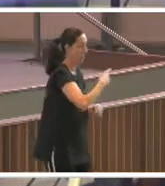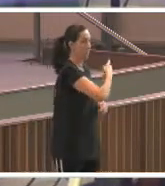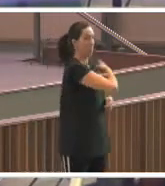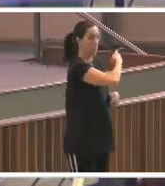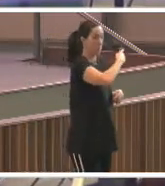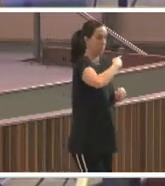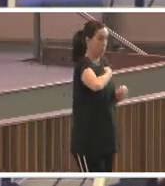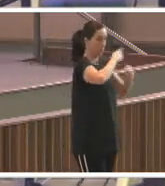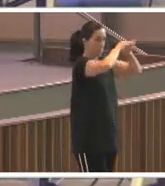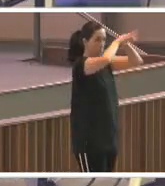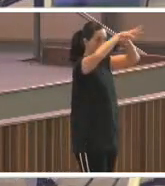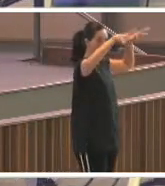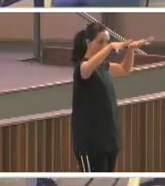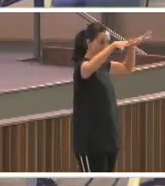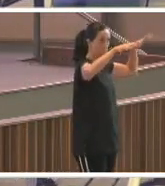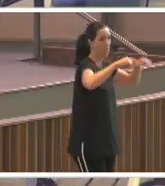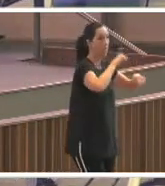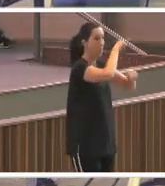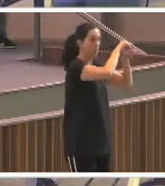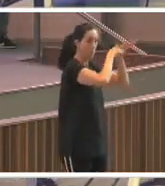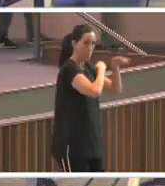da igreja. É assim que funciona.